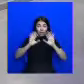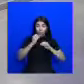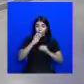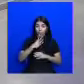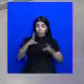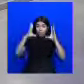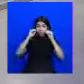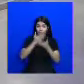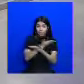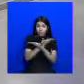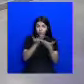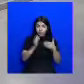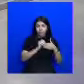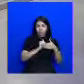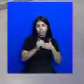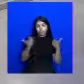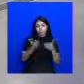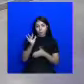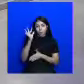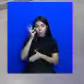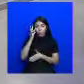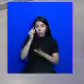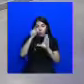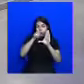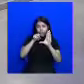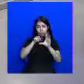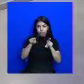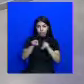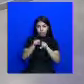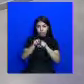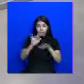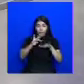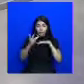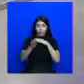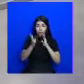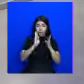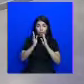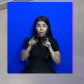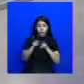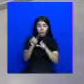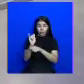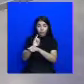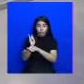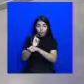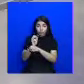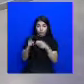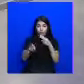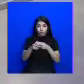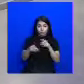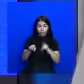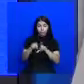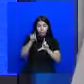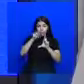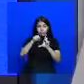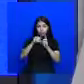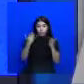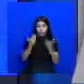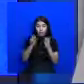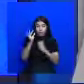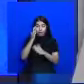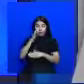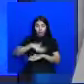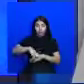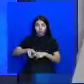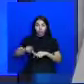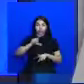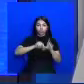Olá, muito boa noite a você que nos acompanha ao vivo aqui pela Rede TV e também via os perfis do Facebook e do YouTube da Caixa e da Rede TV. Está no ar